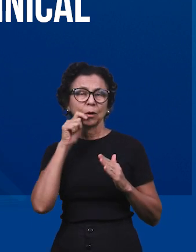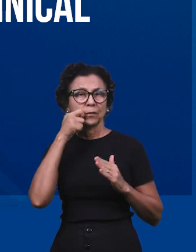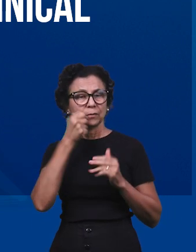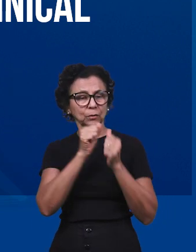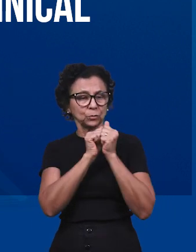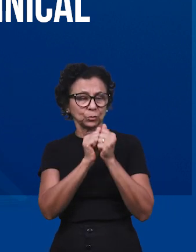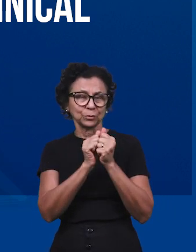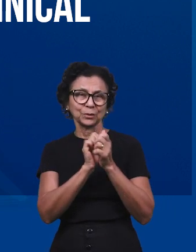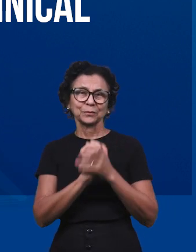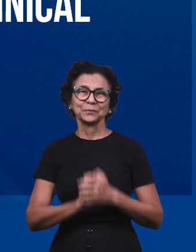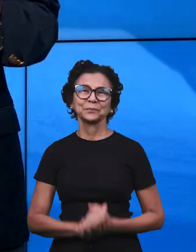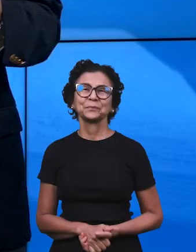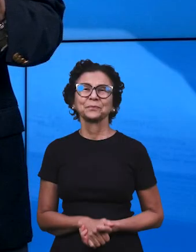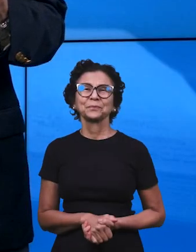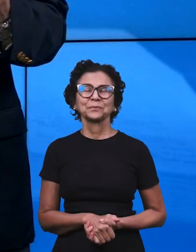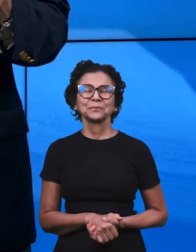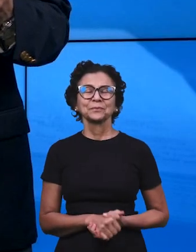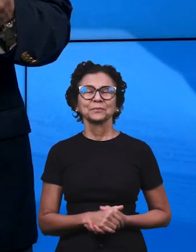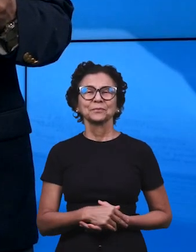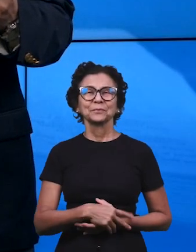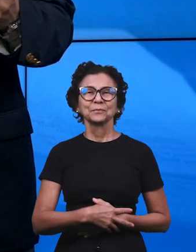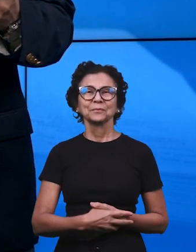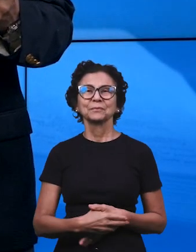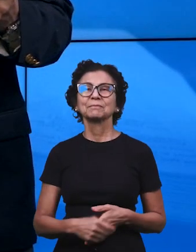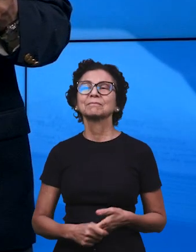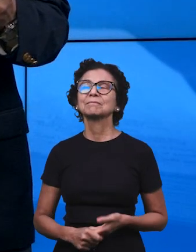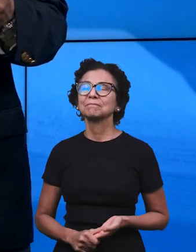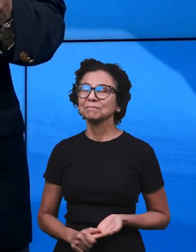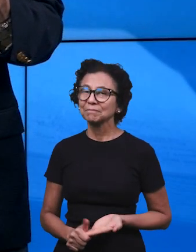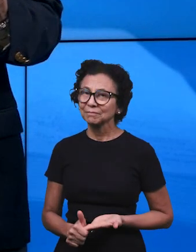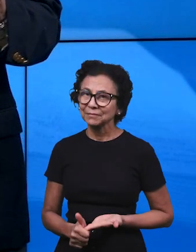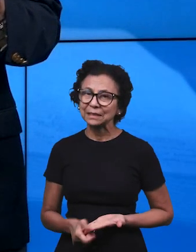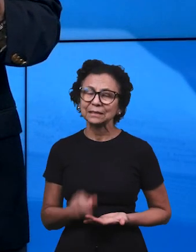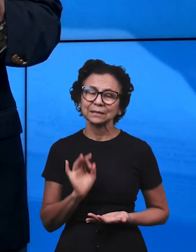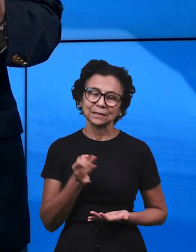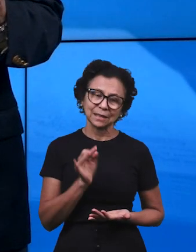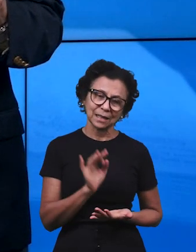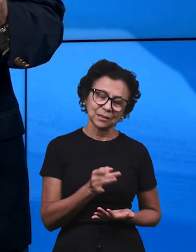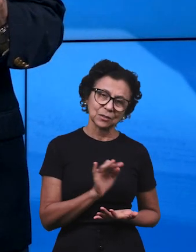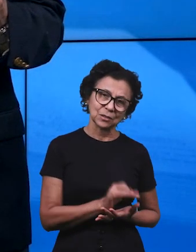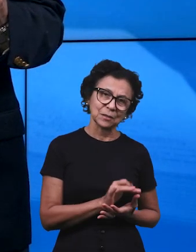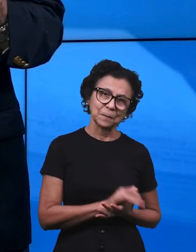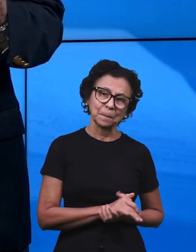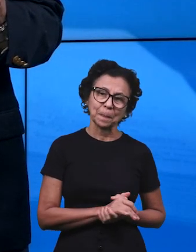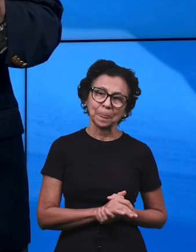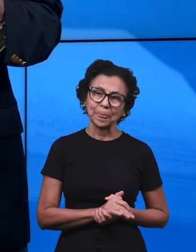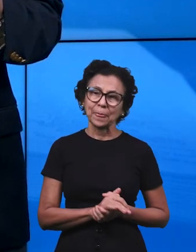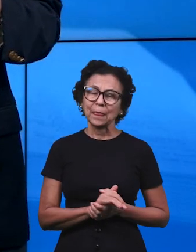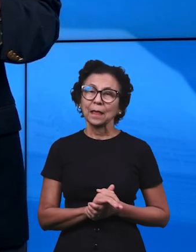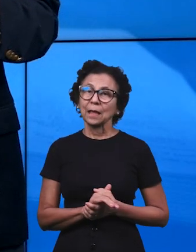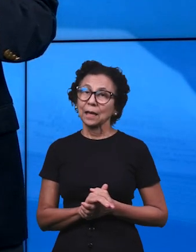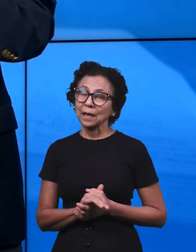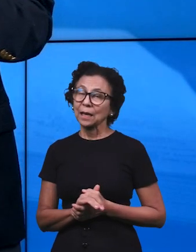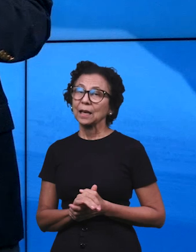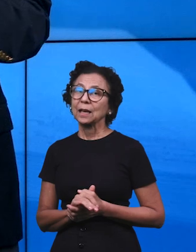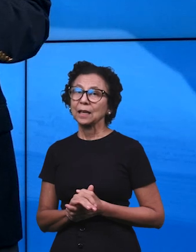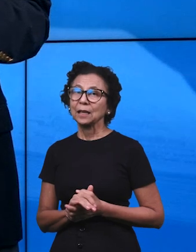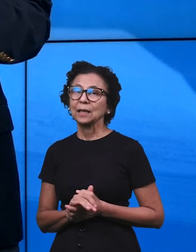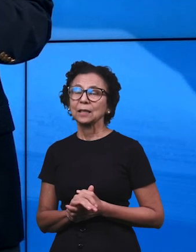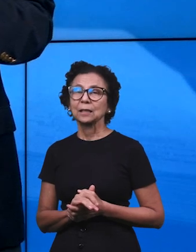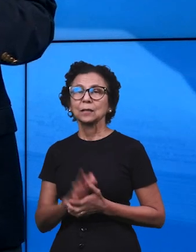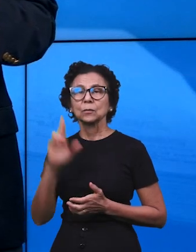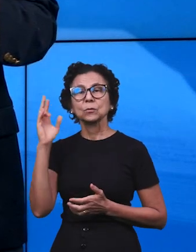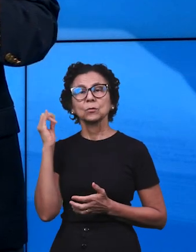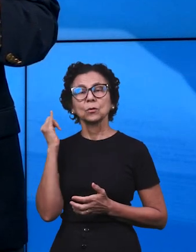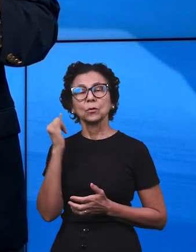comigo. A paz do Senhor Jesus. Muito bem, Isabelle. A expressão é exatamente essa. Quando o Senhor disse, com ele cearei,